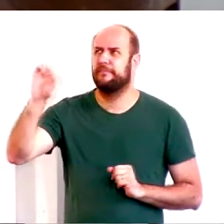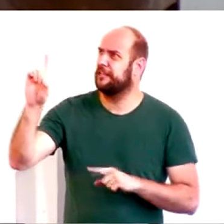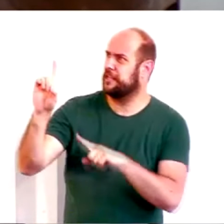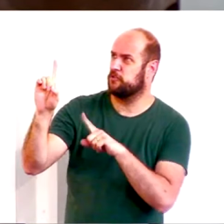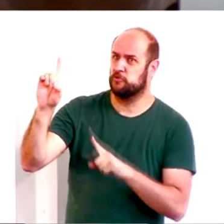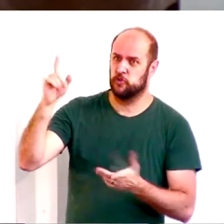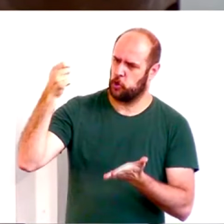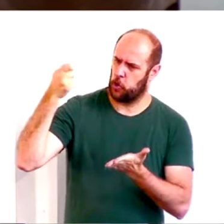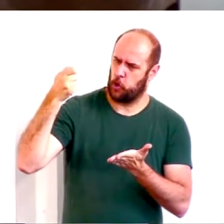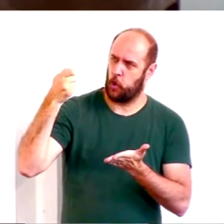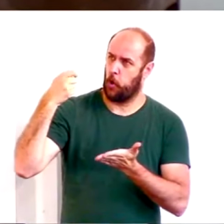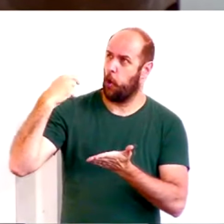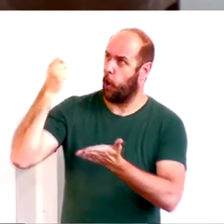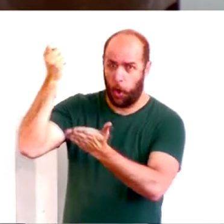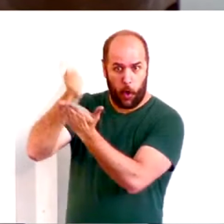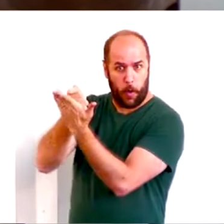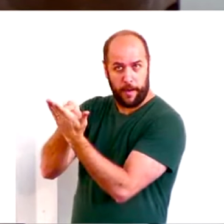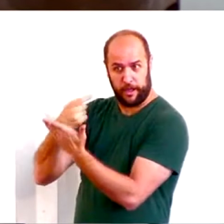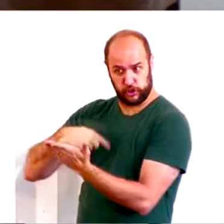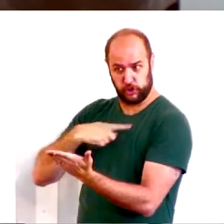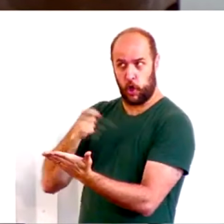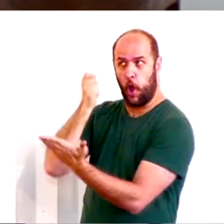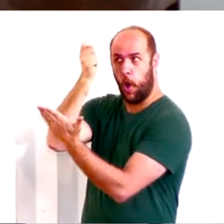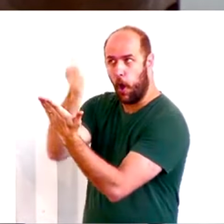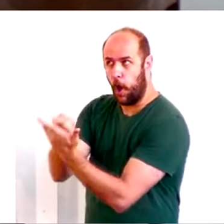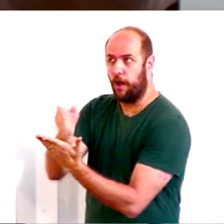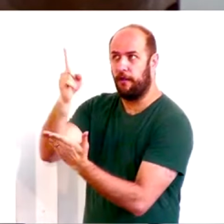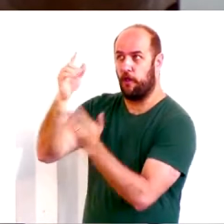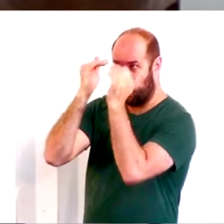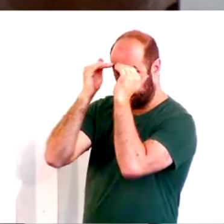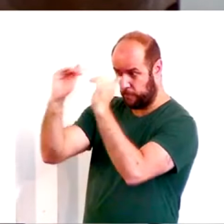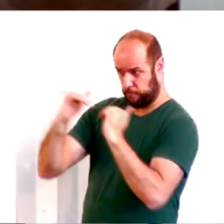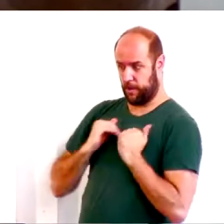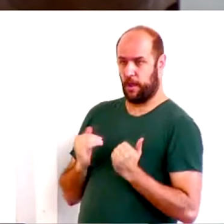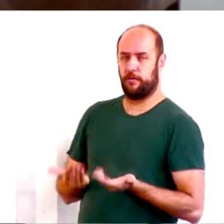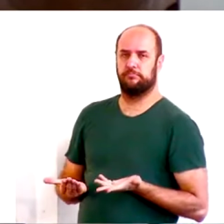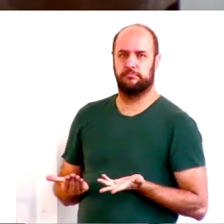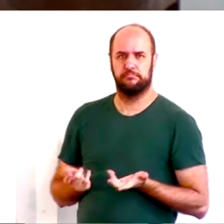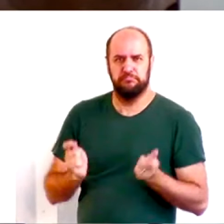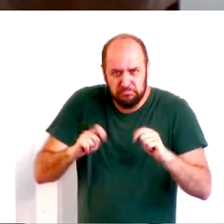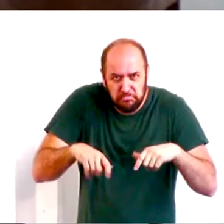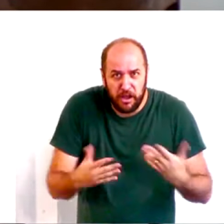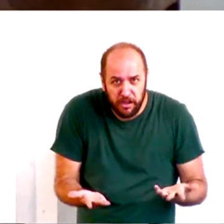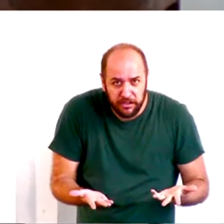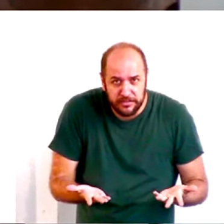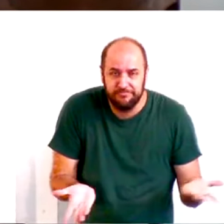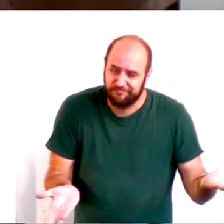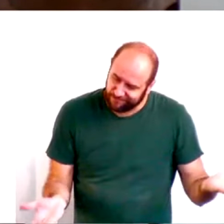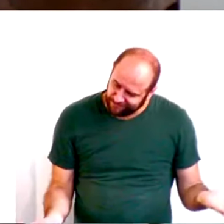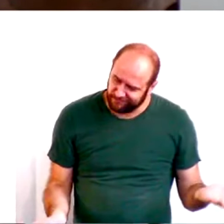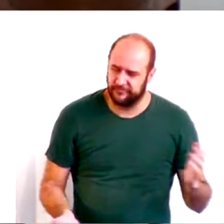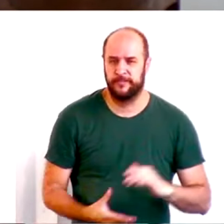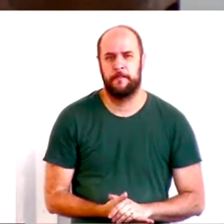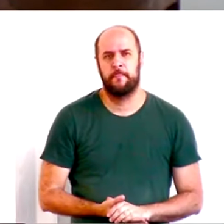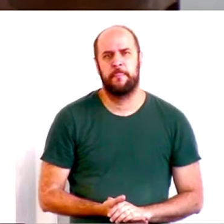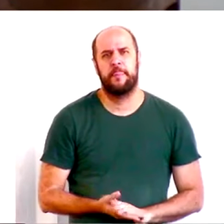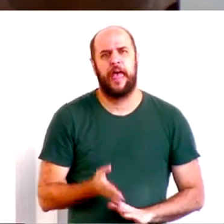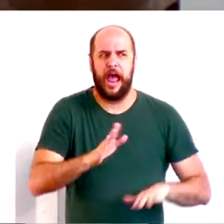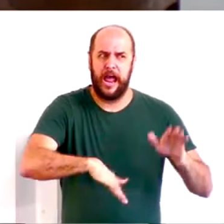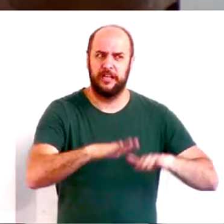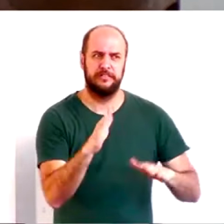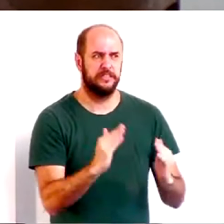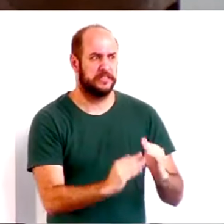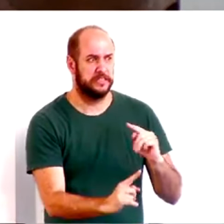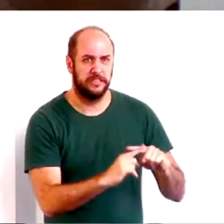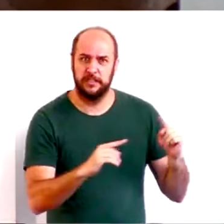obrigação de atender as suas as suas exigências pode ou não pode nós não podemos ter igrejas